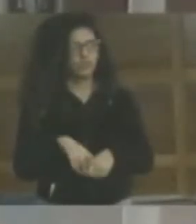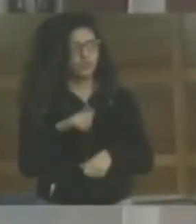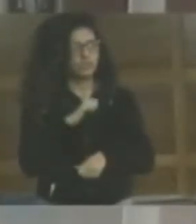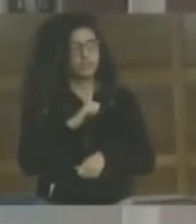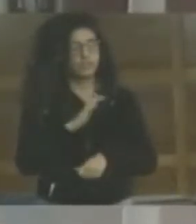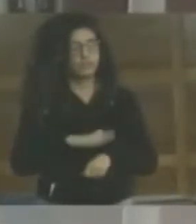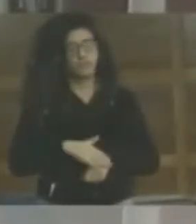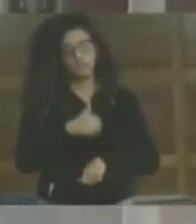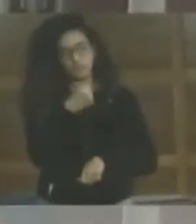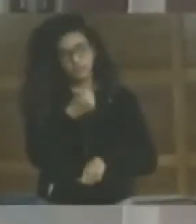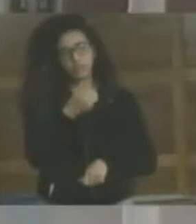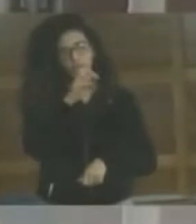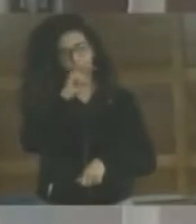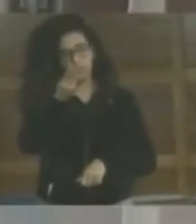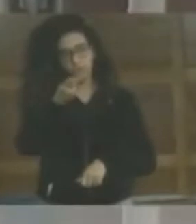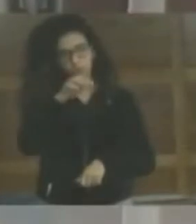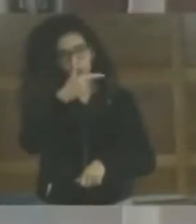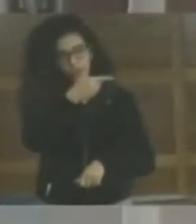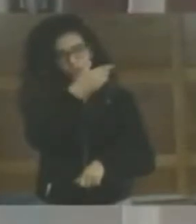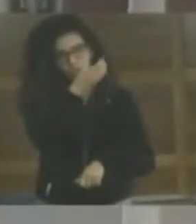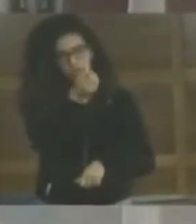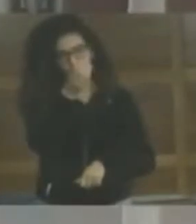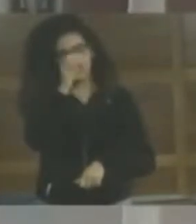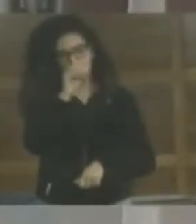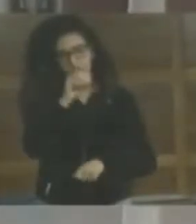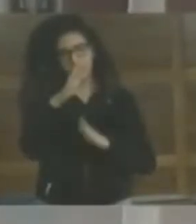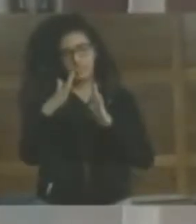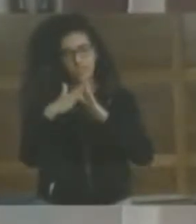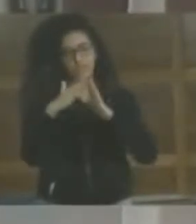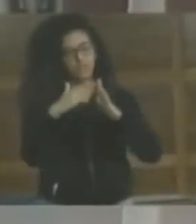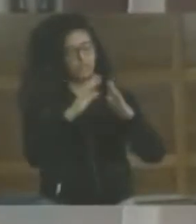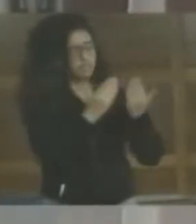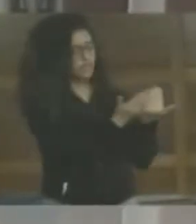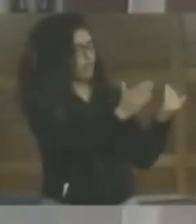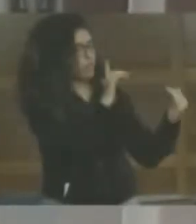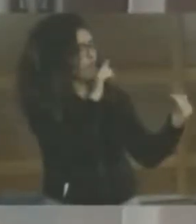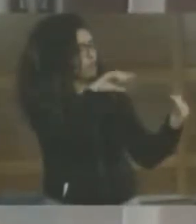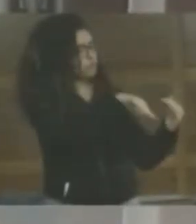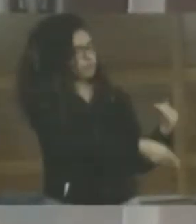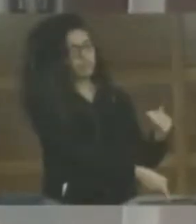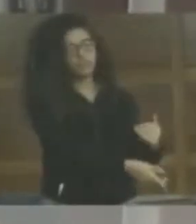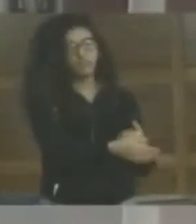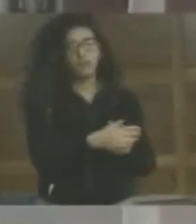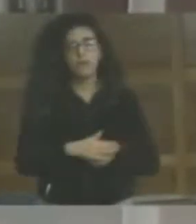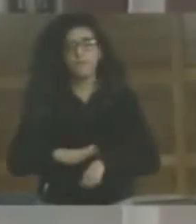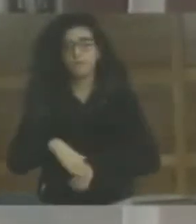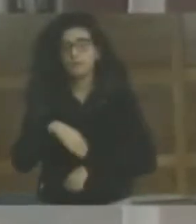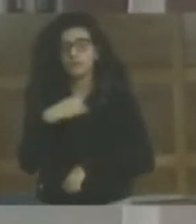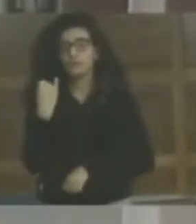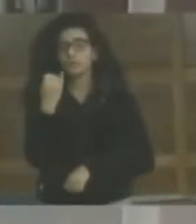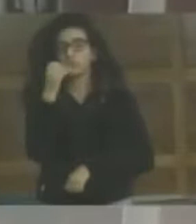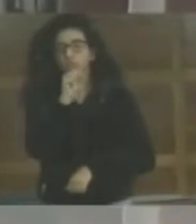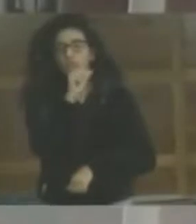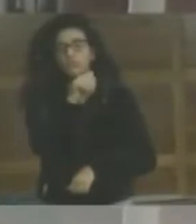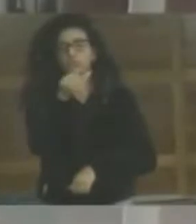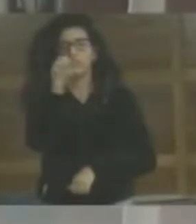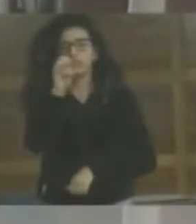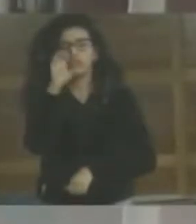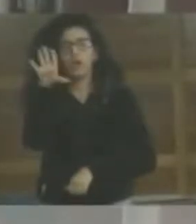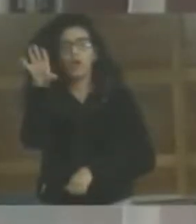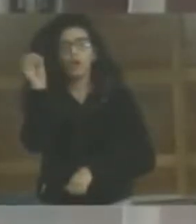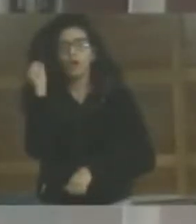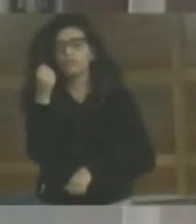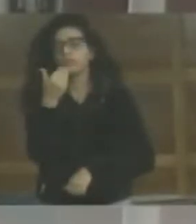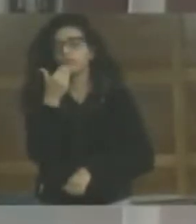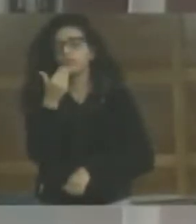1.260 casas na estação de água que abastece o centro e abastece a Japuíba. E mais importante ainda, o SAI ouviu o nosso